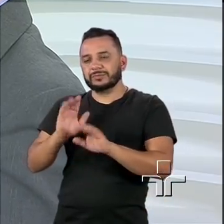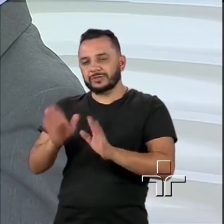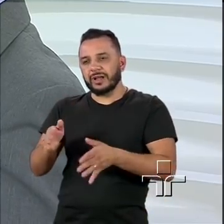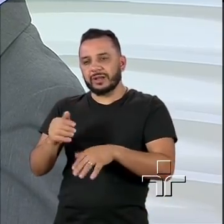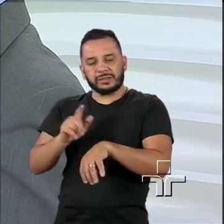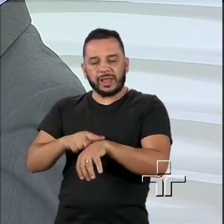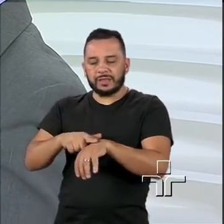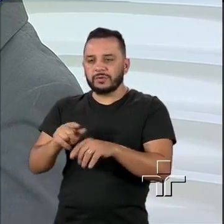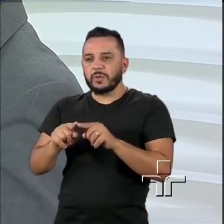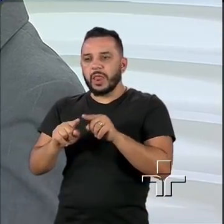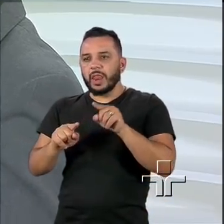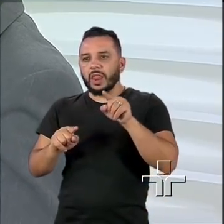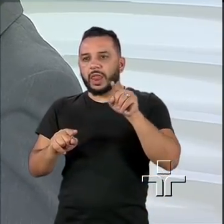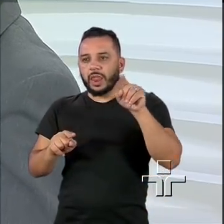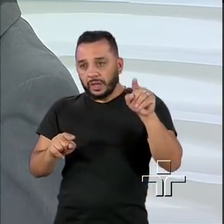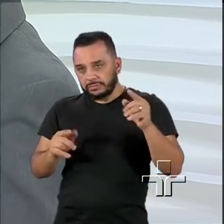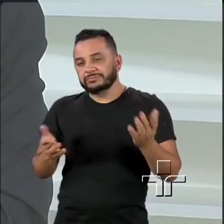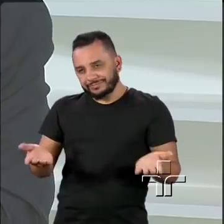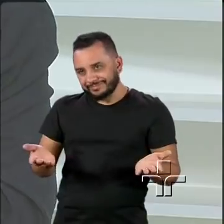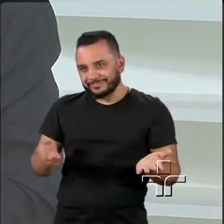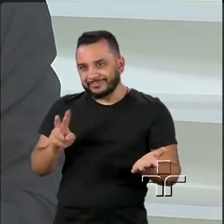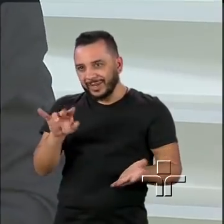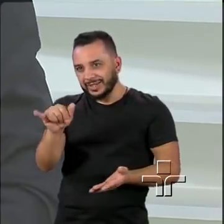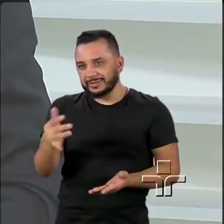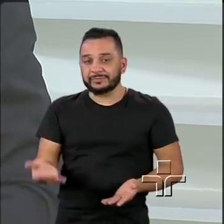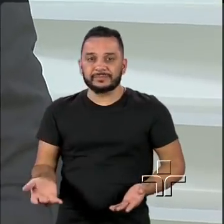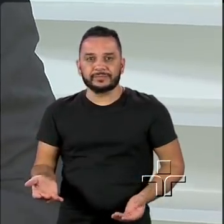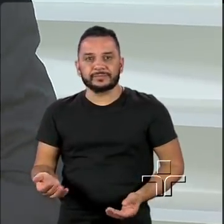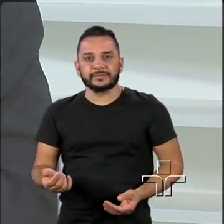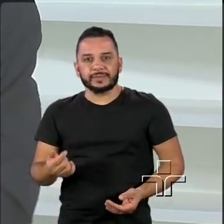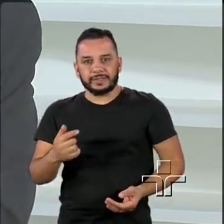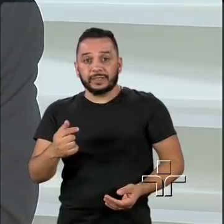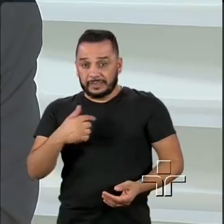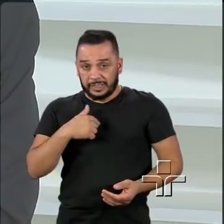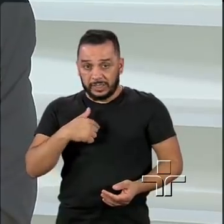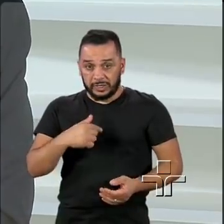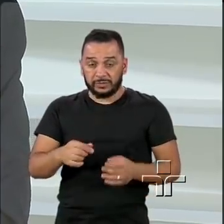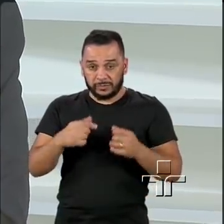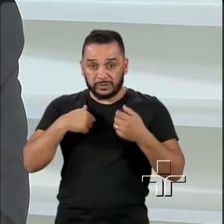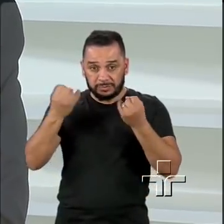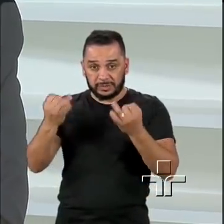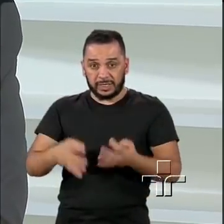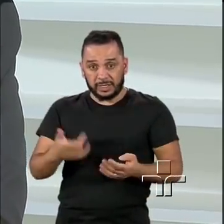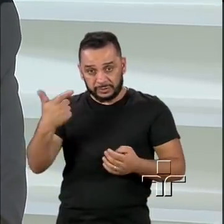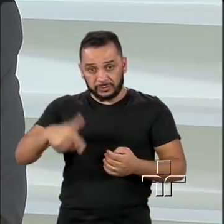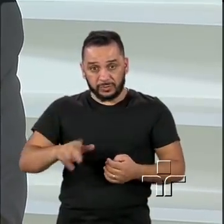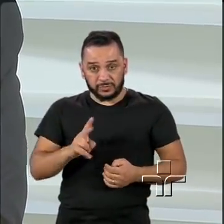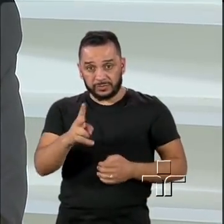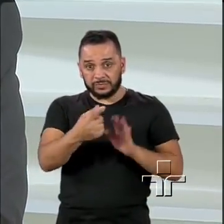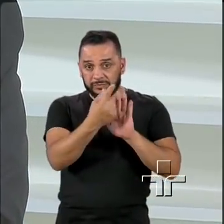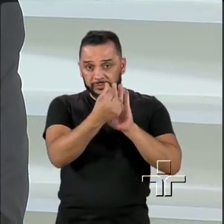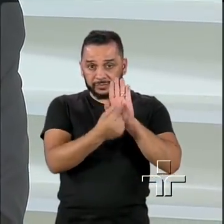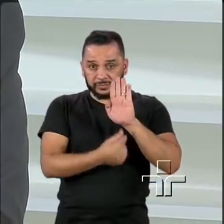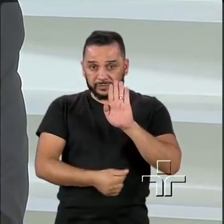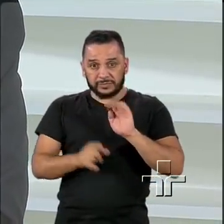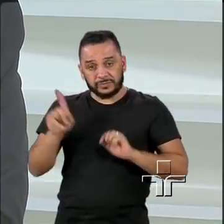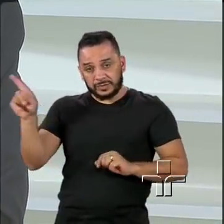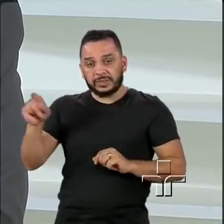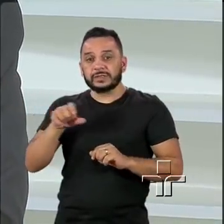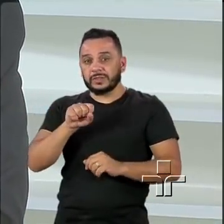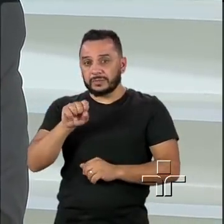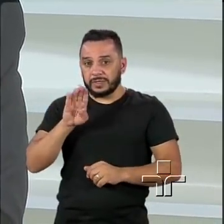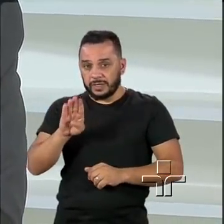fotografia. Hoje é uma, amanhã pode ser outra. Eu vou insistir na questão orçamentária. Nos 2 primeiros anos do seu governo como prefeito de São